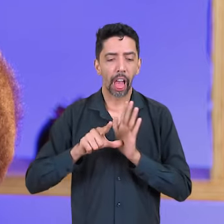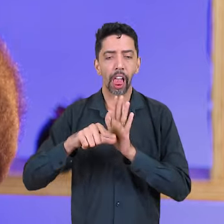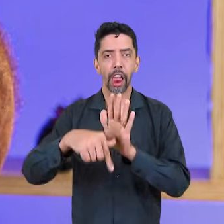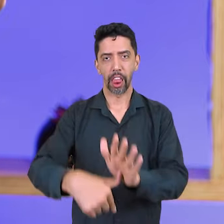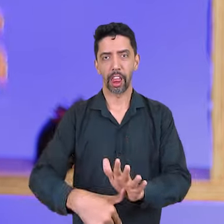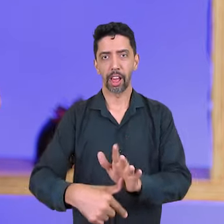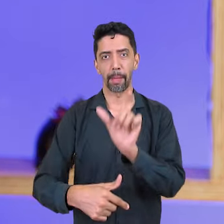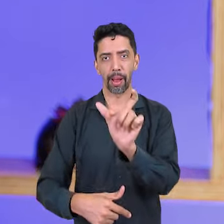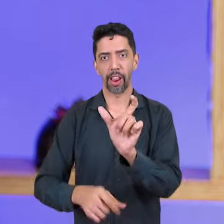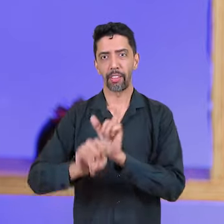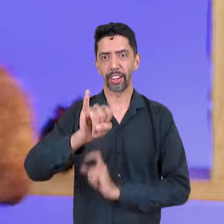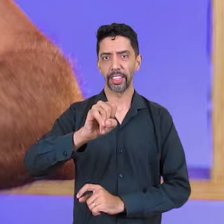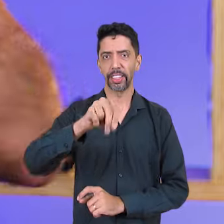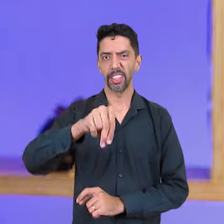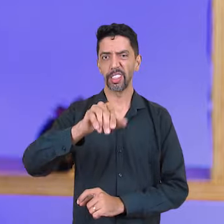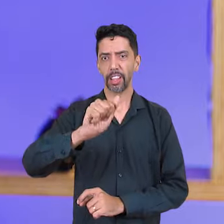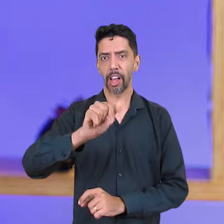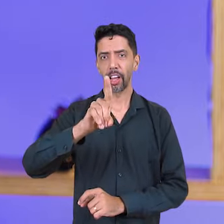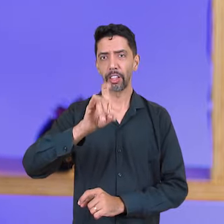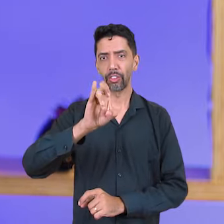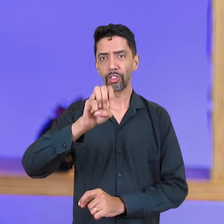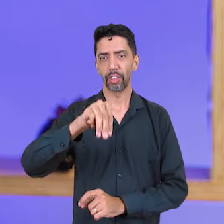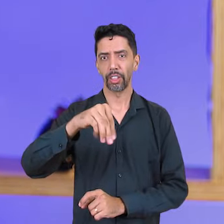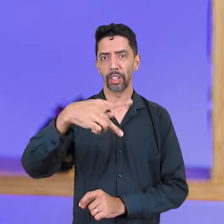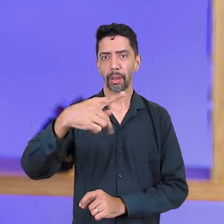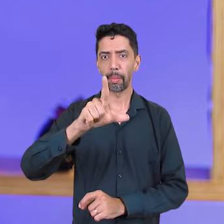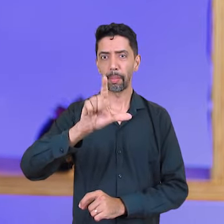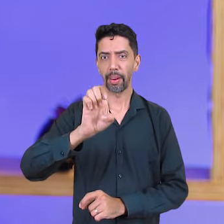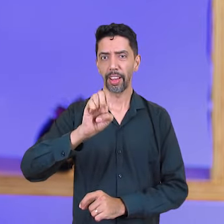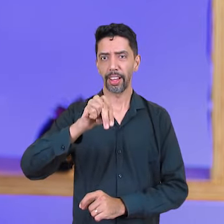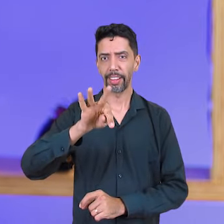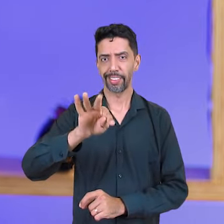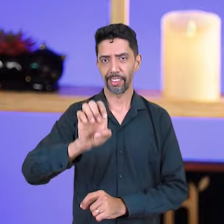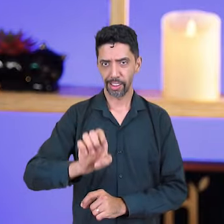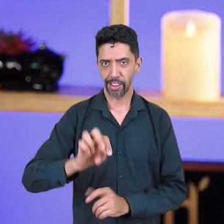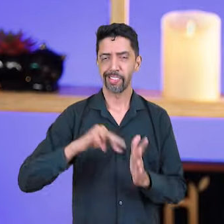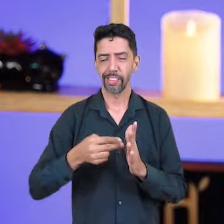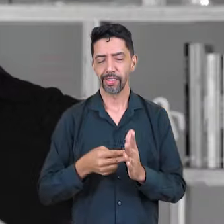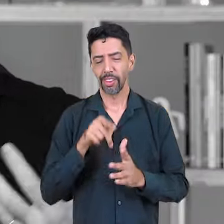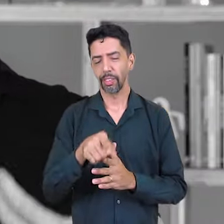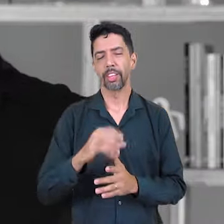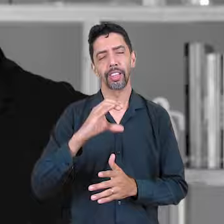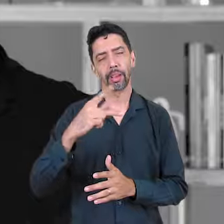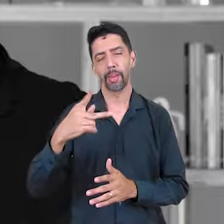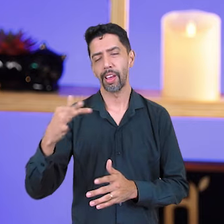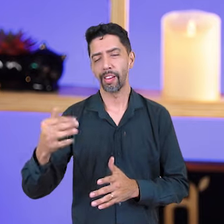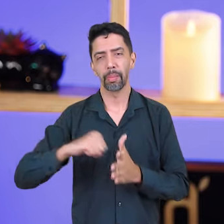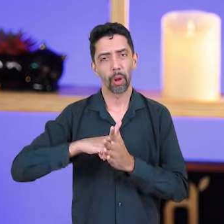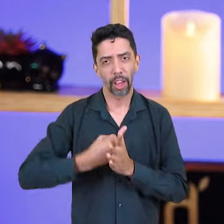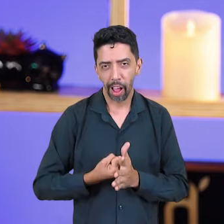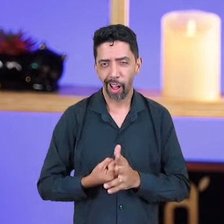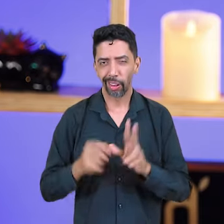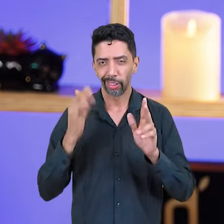meu nome negativado no SPC, no Serasa. Isso não é nada bom. Você pode falar assim: isso não é comigo, Reinaldo. Mas